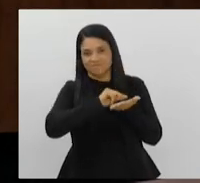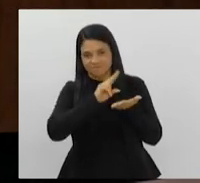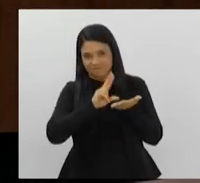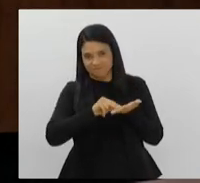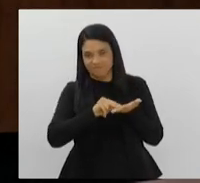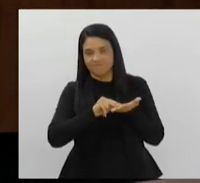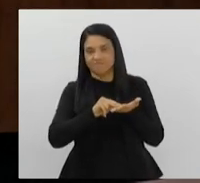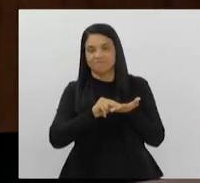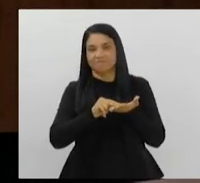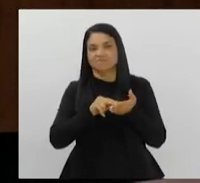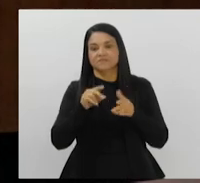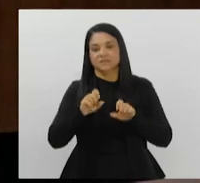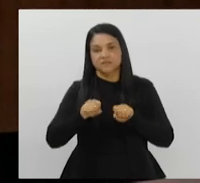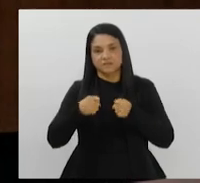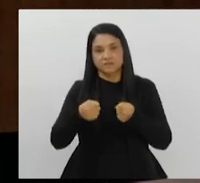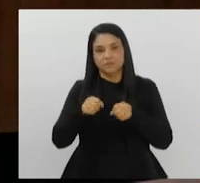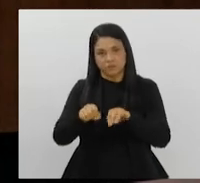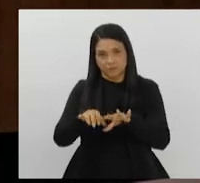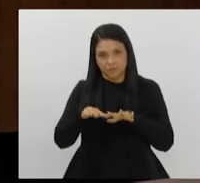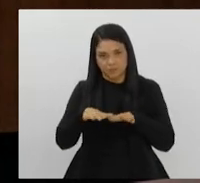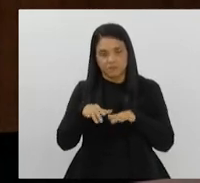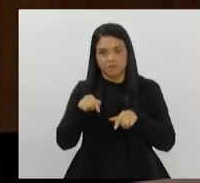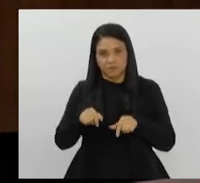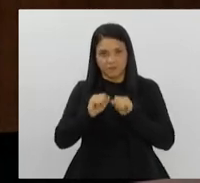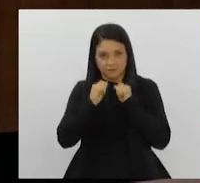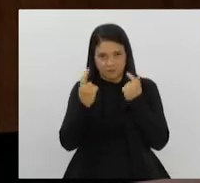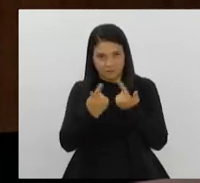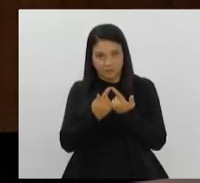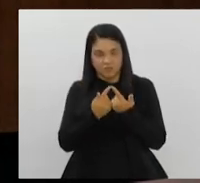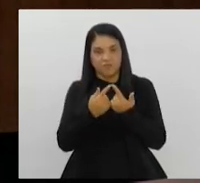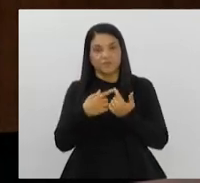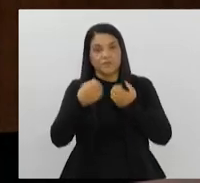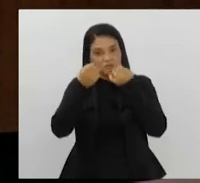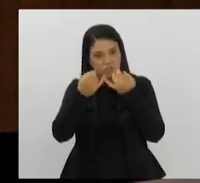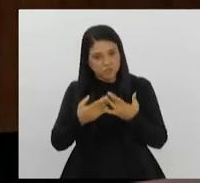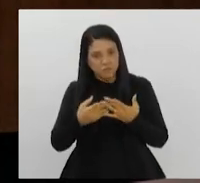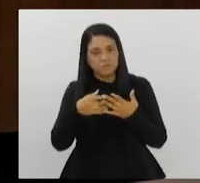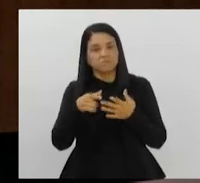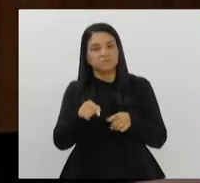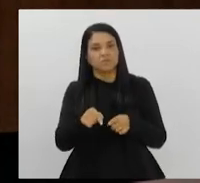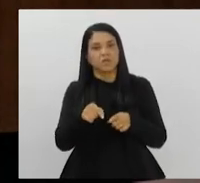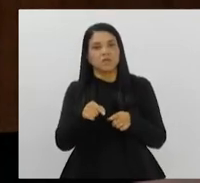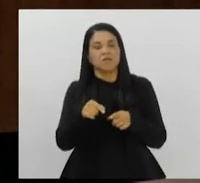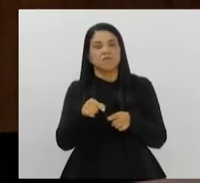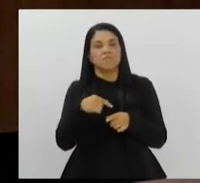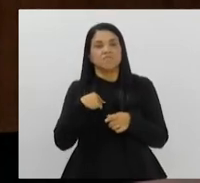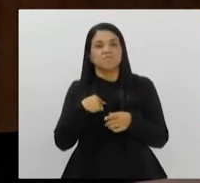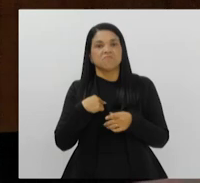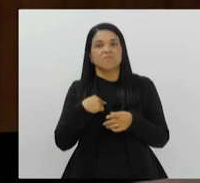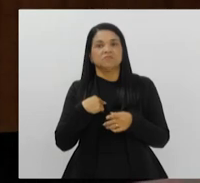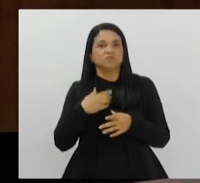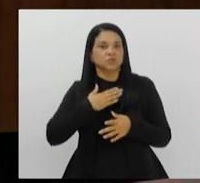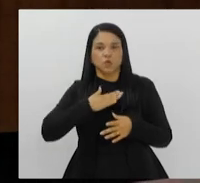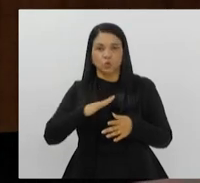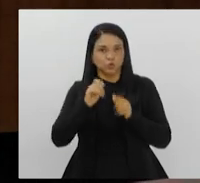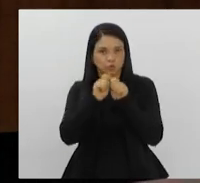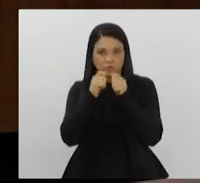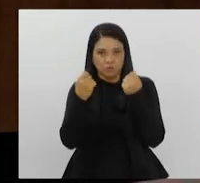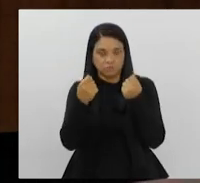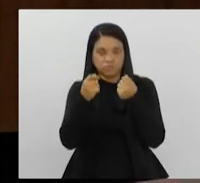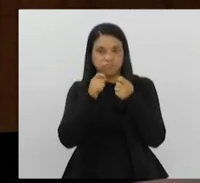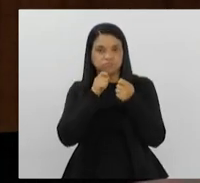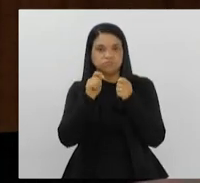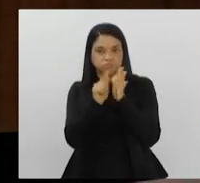nós defendemos aqui no plenário da Assembleia. Então está feito o desagravo a essa matéria e que fique claro que a gente não vai se curvar,